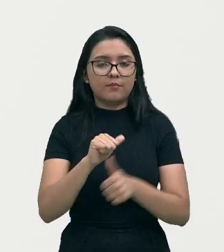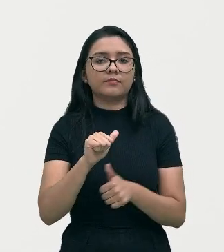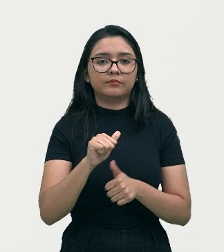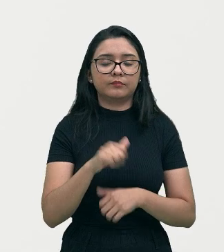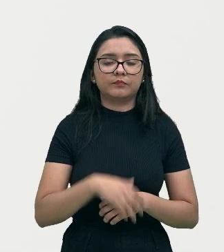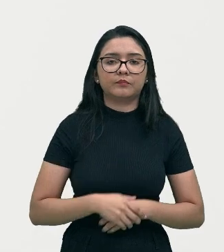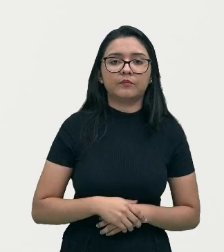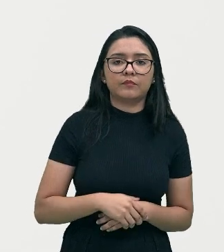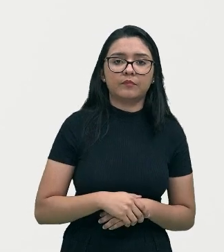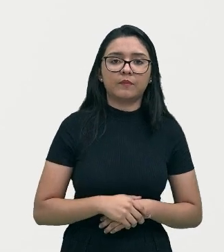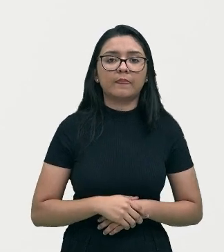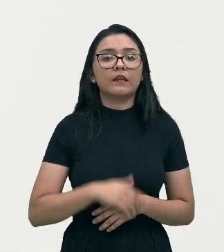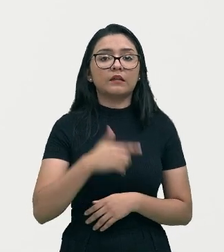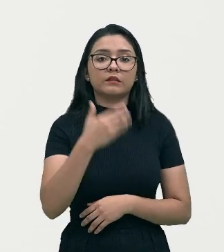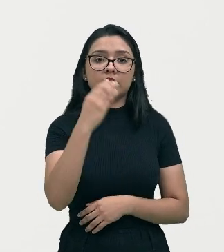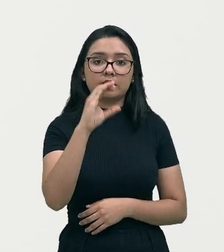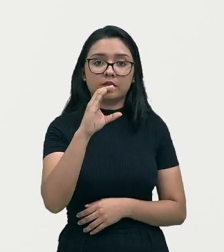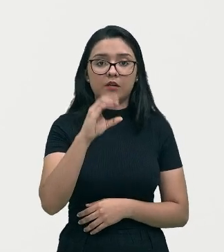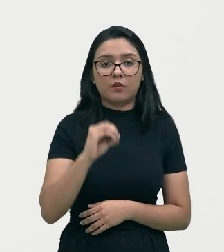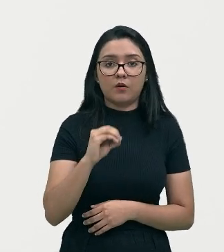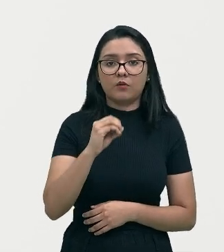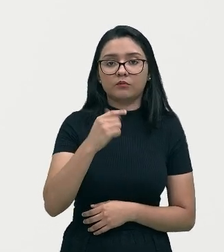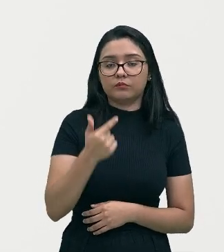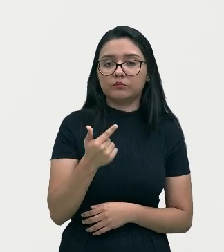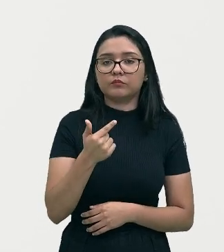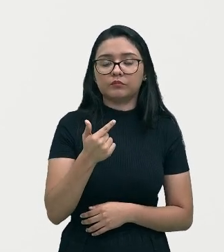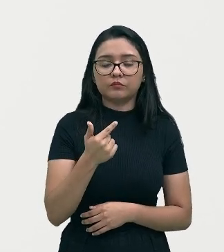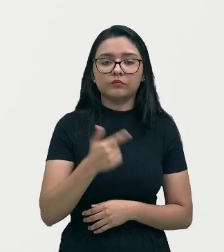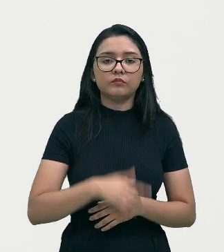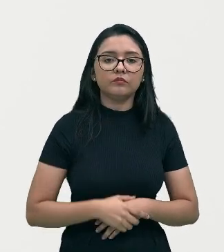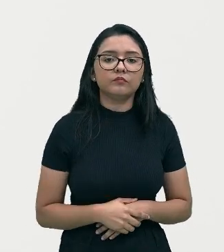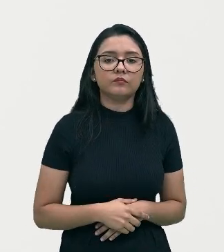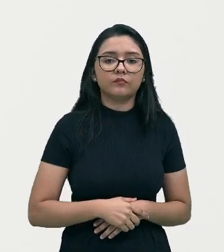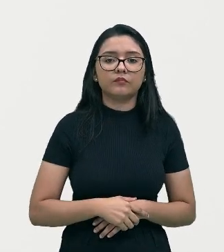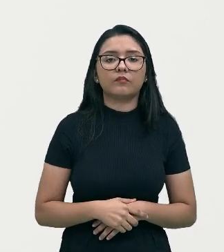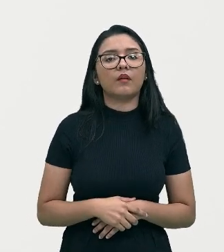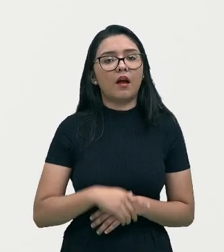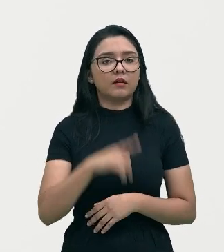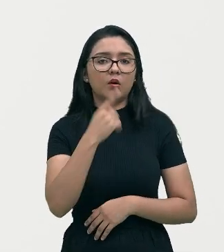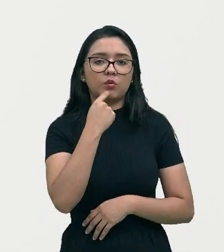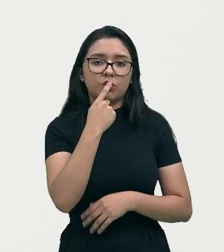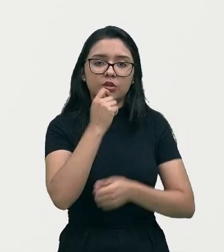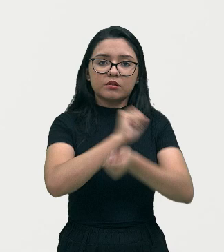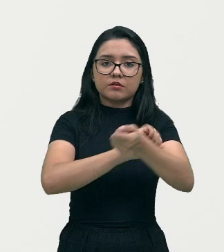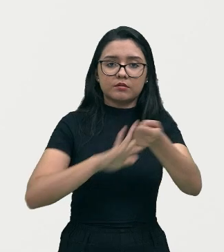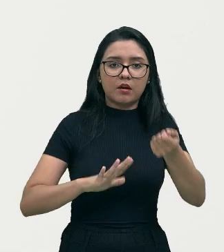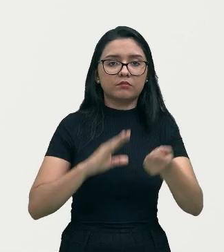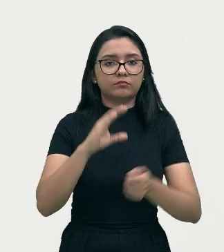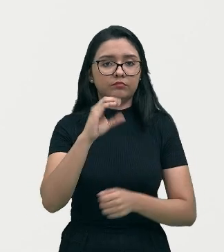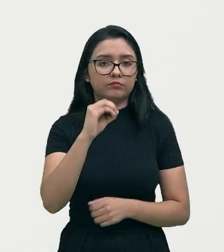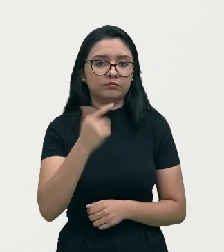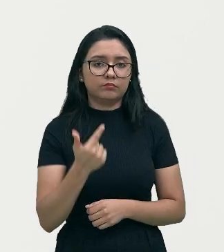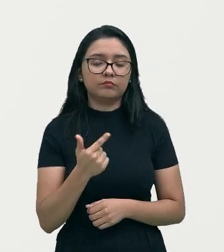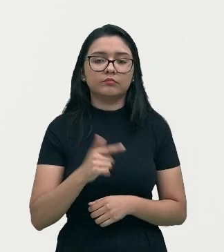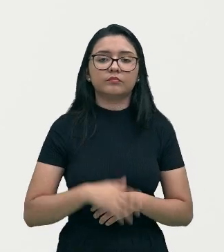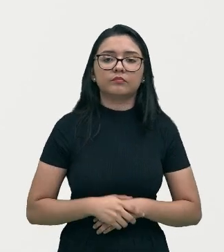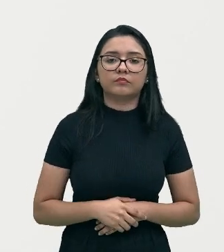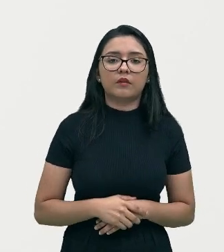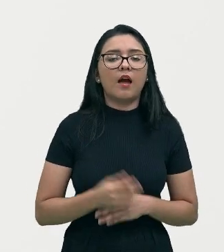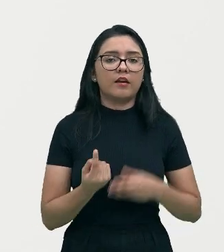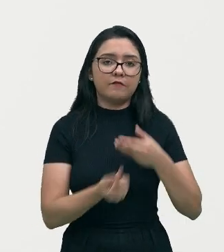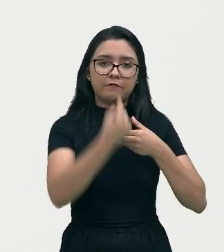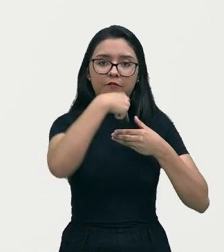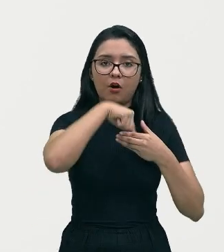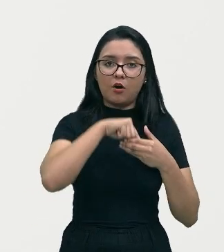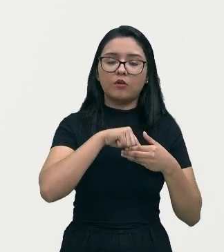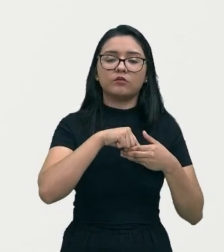gás oxigênio entrou ali nas células vermelhas, e aí esse sangue fica oxigenado, e aí o que vai acontecer? Esse sangue retorna